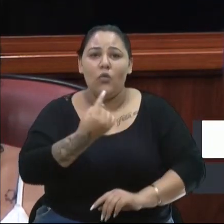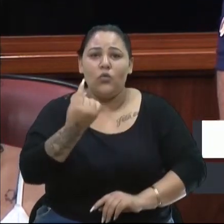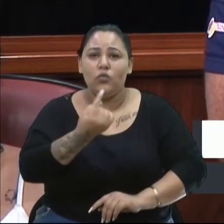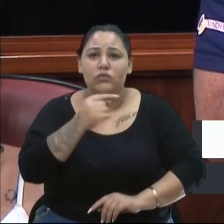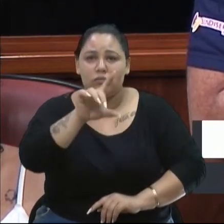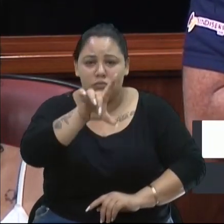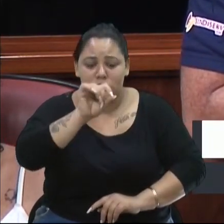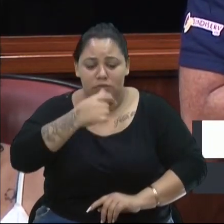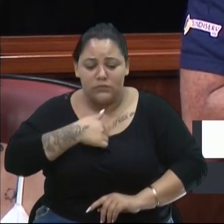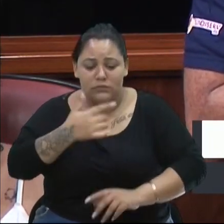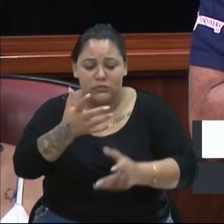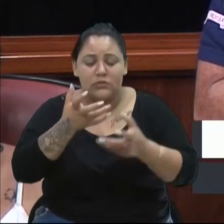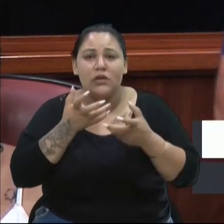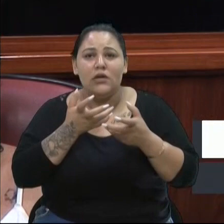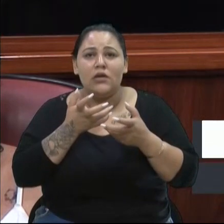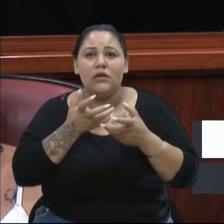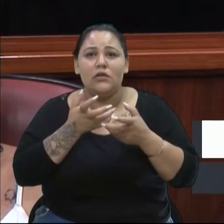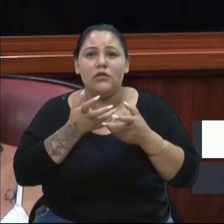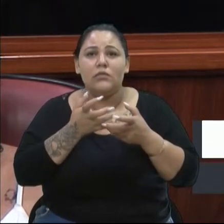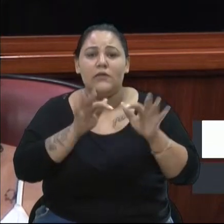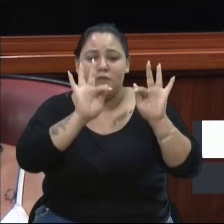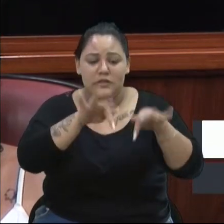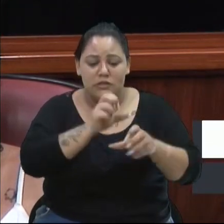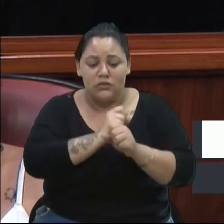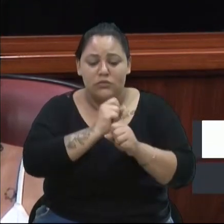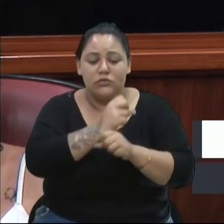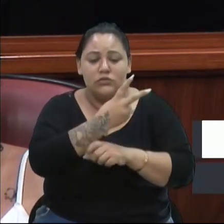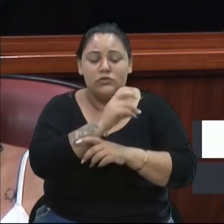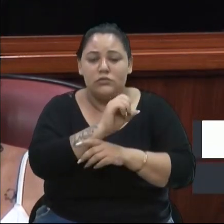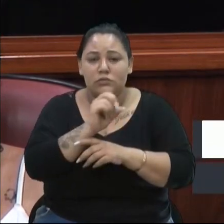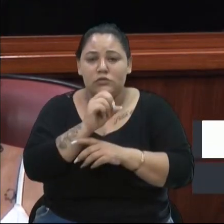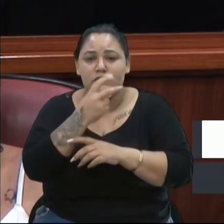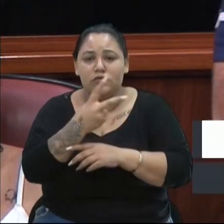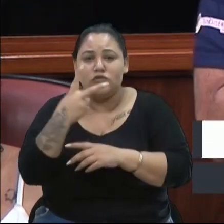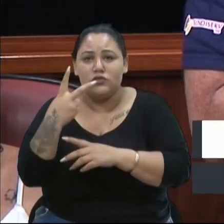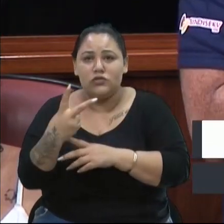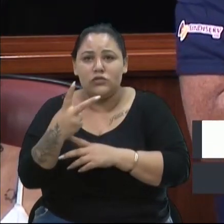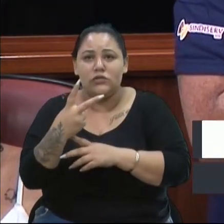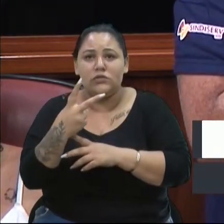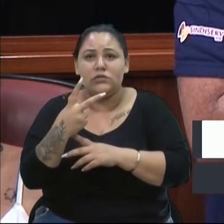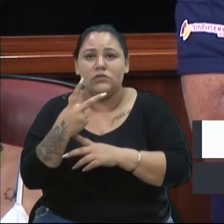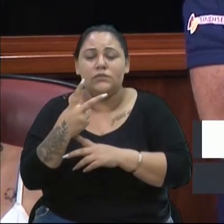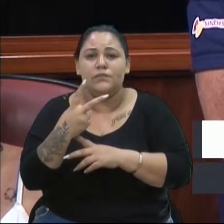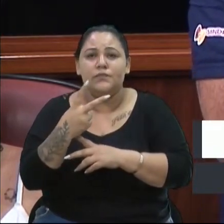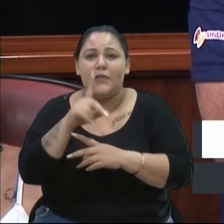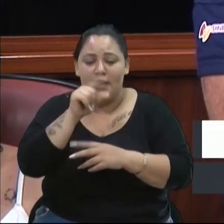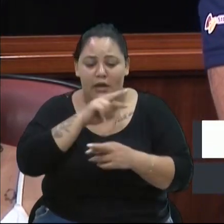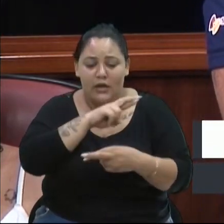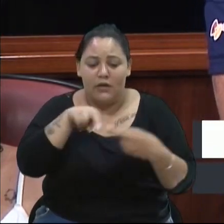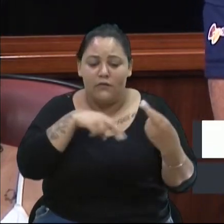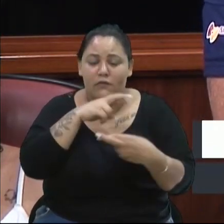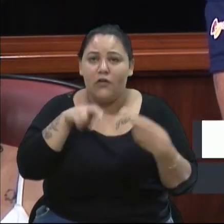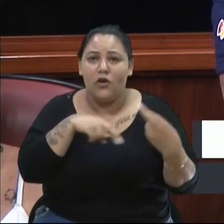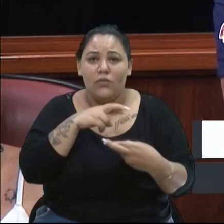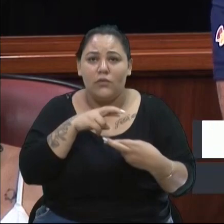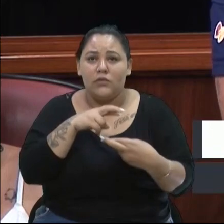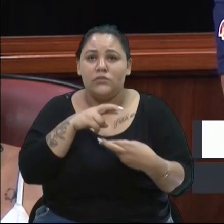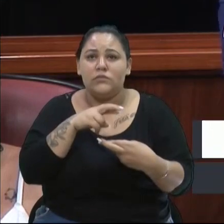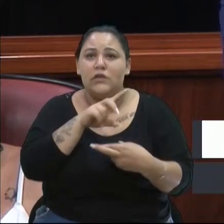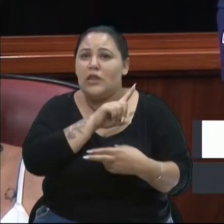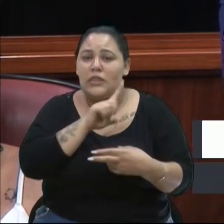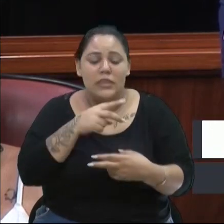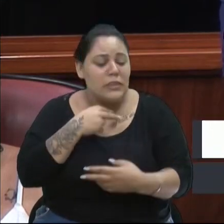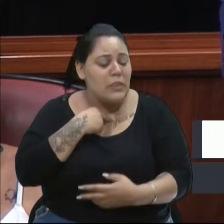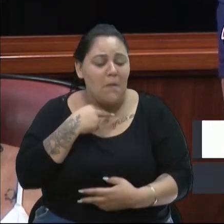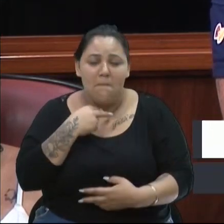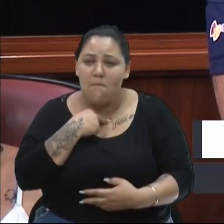alternativa possível para encerrar o ano de 2022 é de que essa reforma não seja votada no